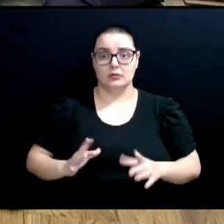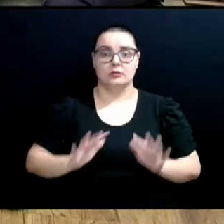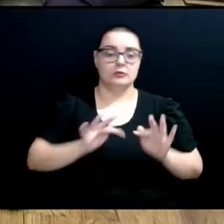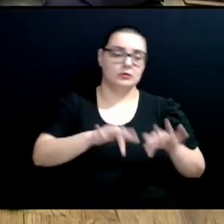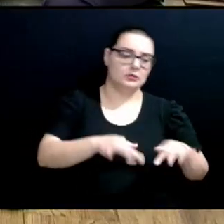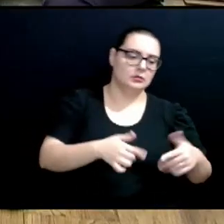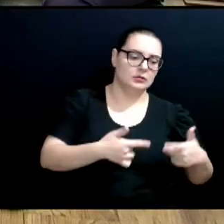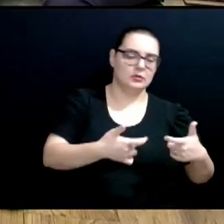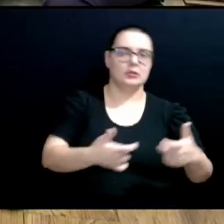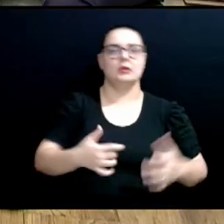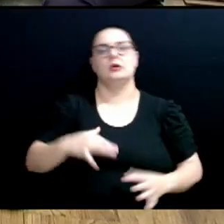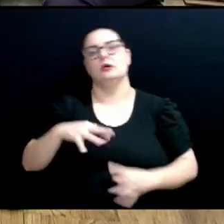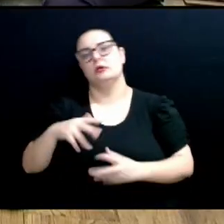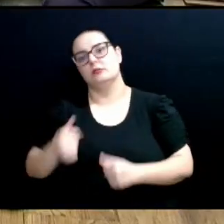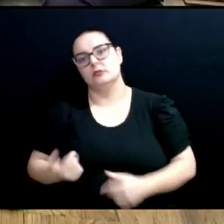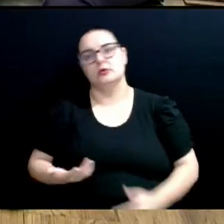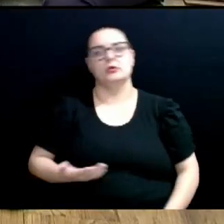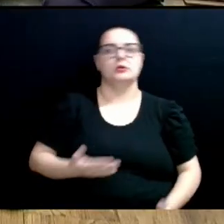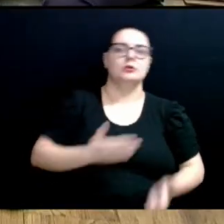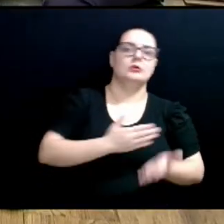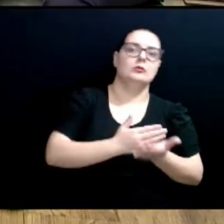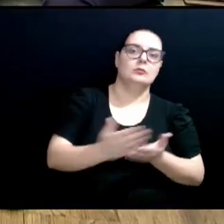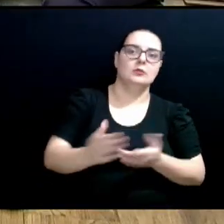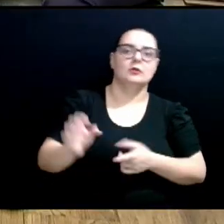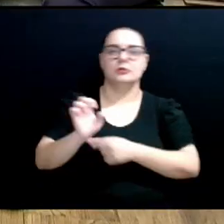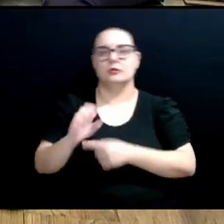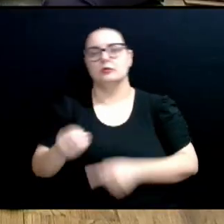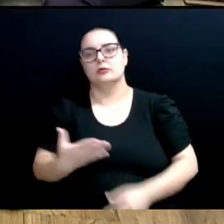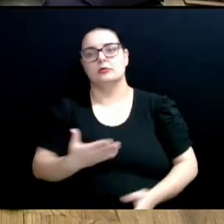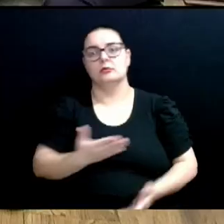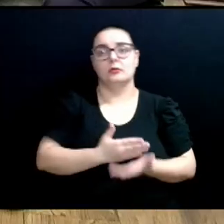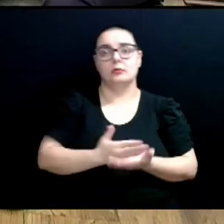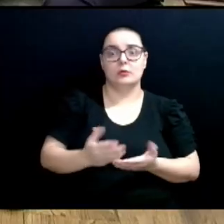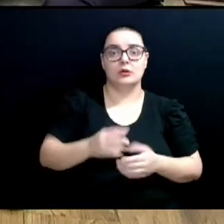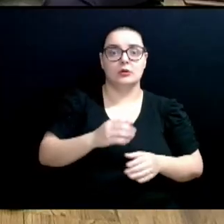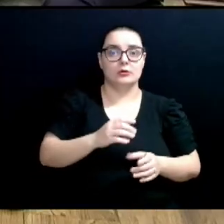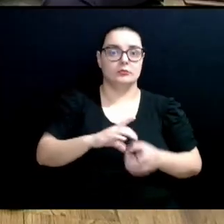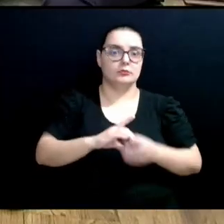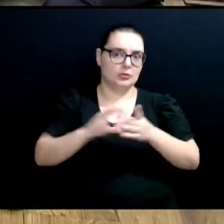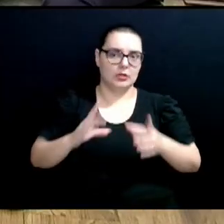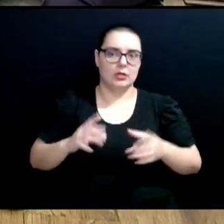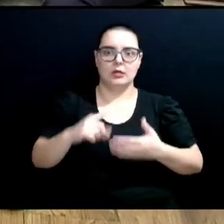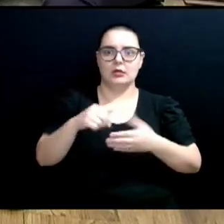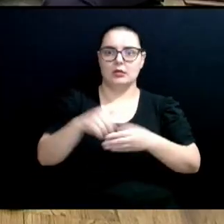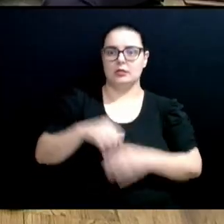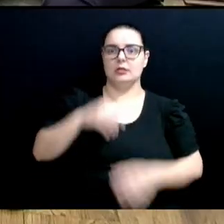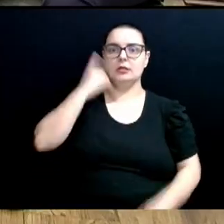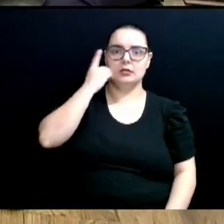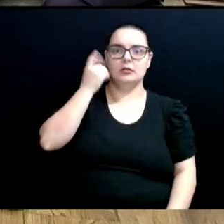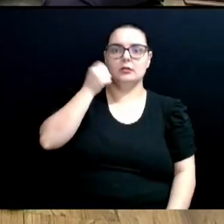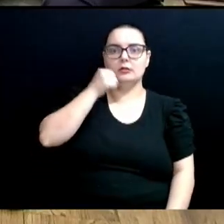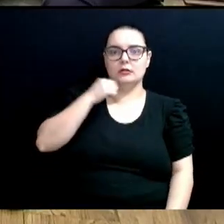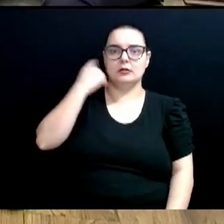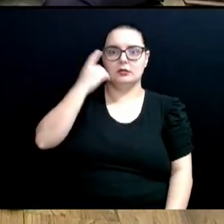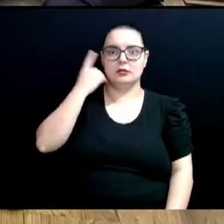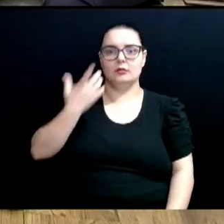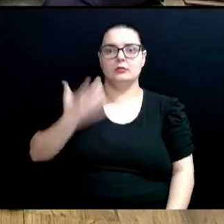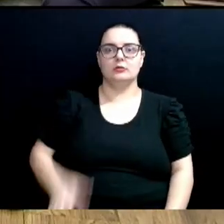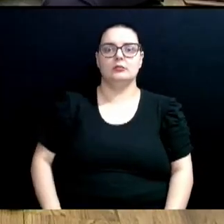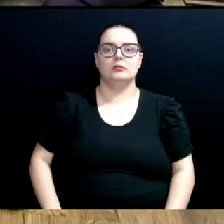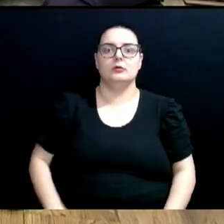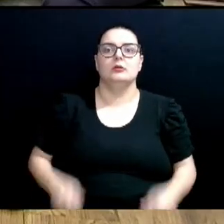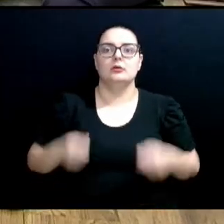Estado Novo, início de um período democrático, né? Eleição de deputados, deputadas para estabelecer a Constituição,